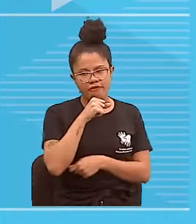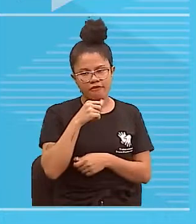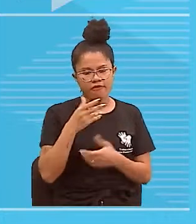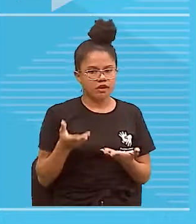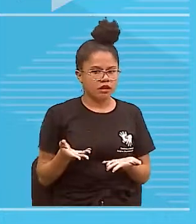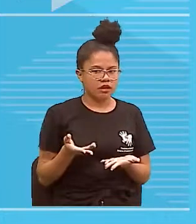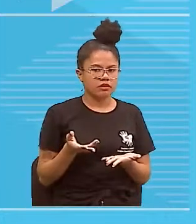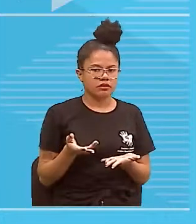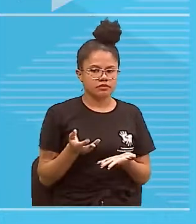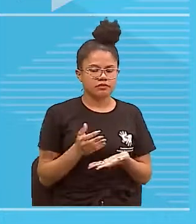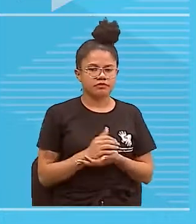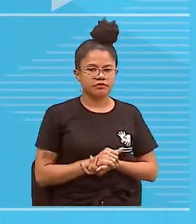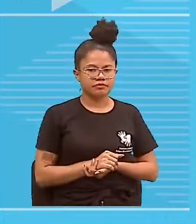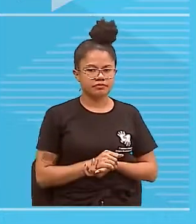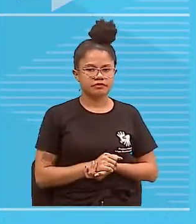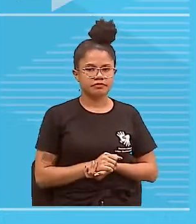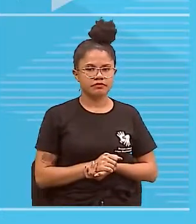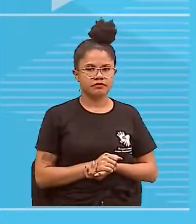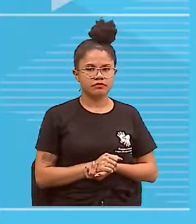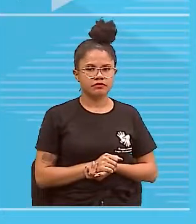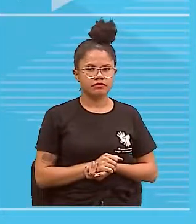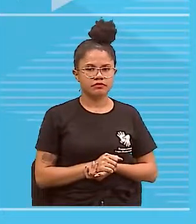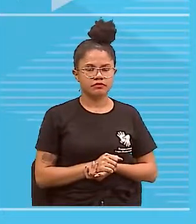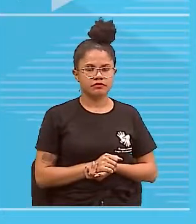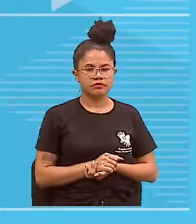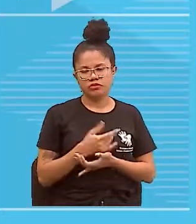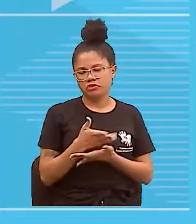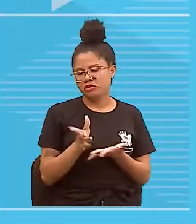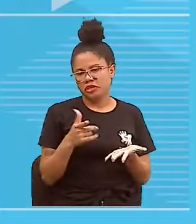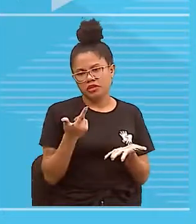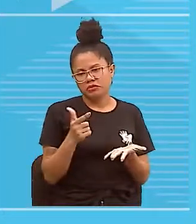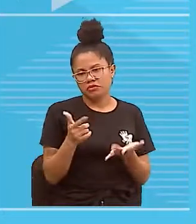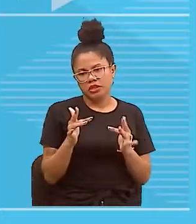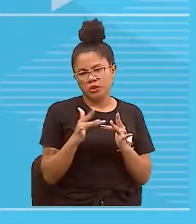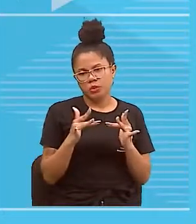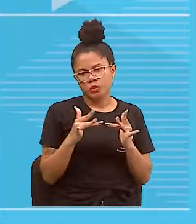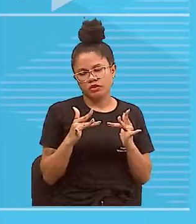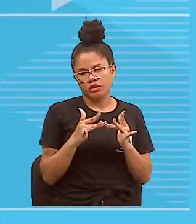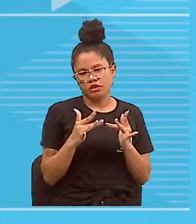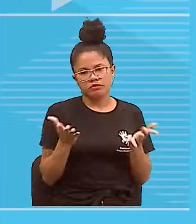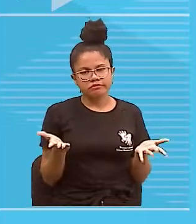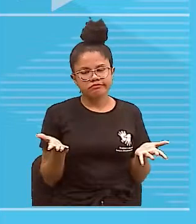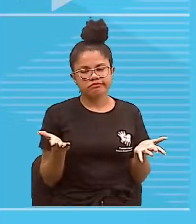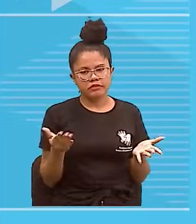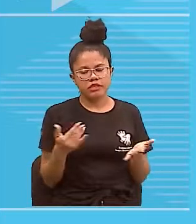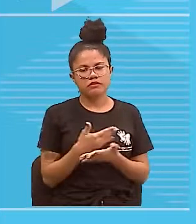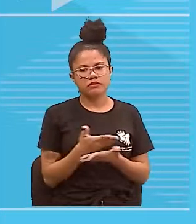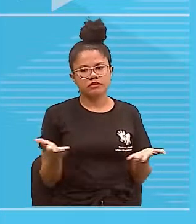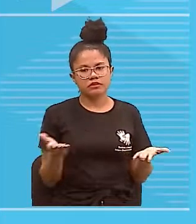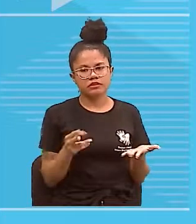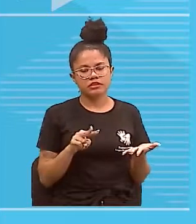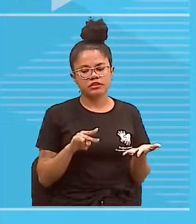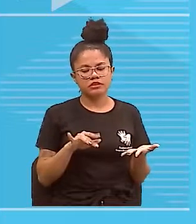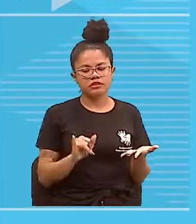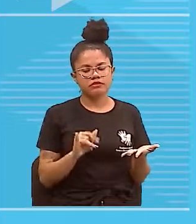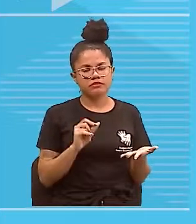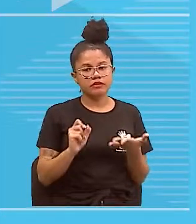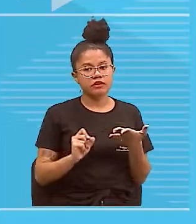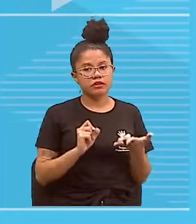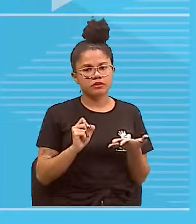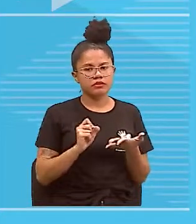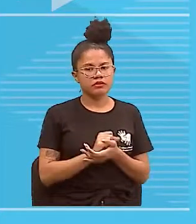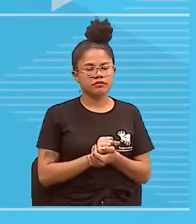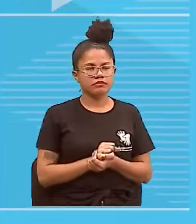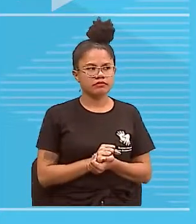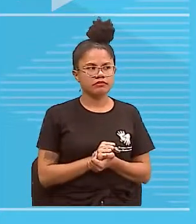quando você não tem intimidade Então você vai tratar essa pessoa de ulster